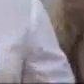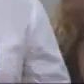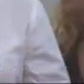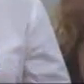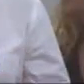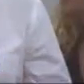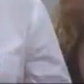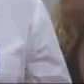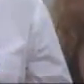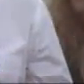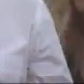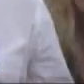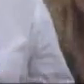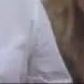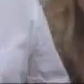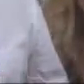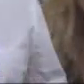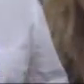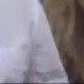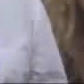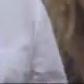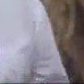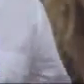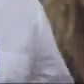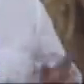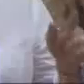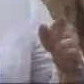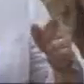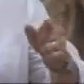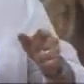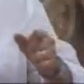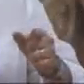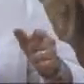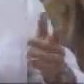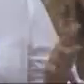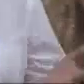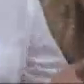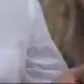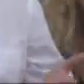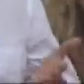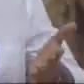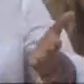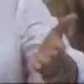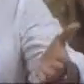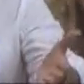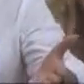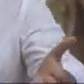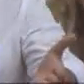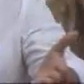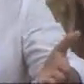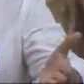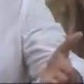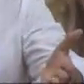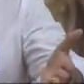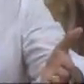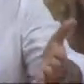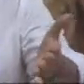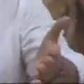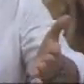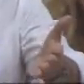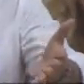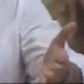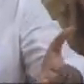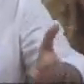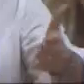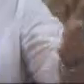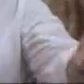área rural, vereador, Electro é responsável, sim, porque o que acontece? Sem dúvida, ela está recebendo